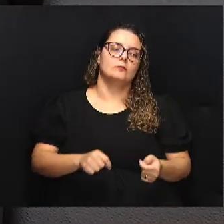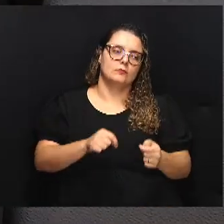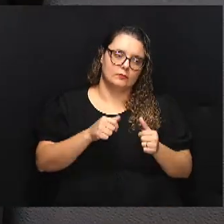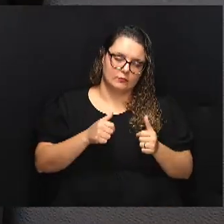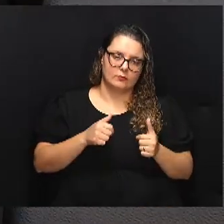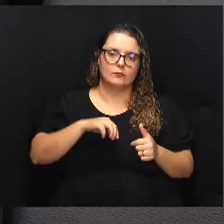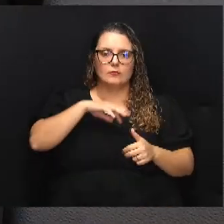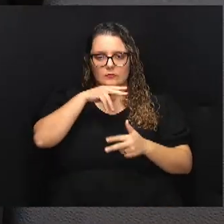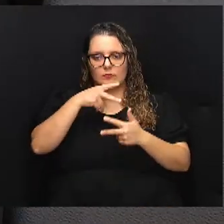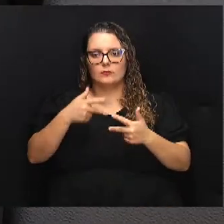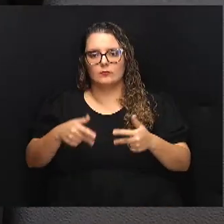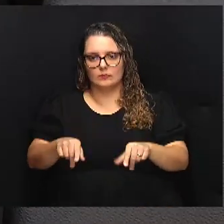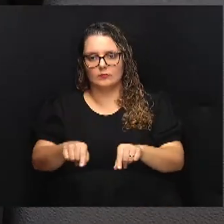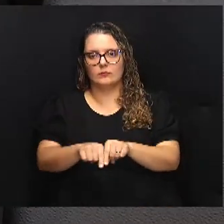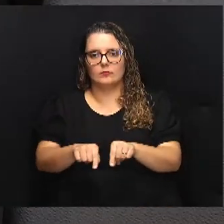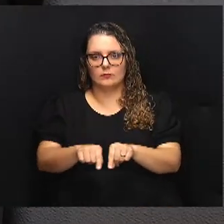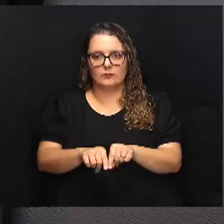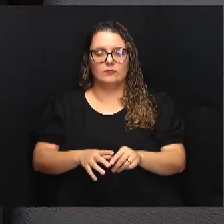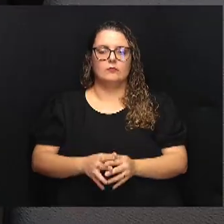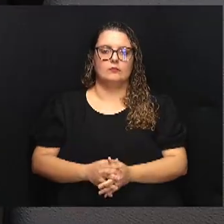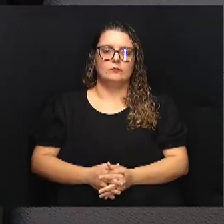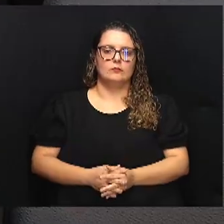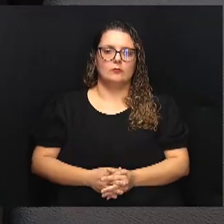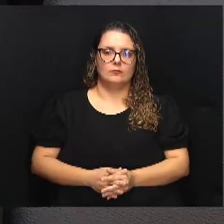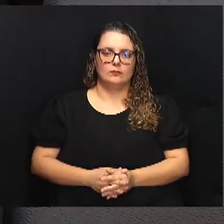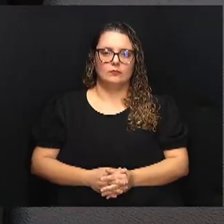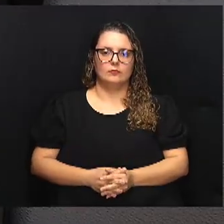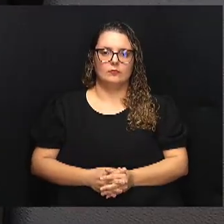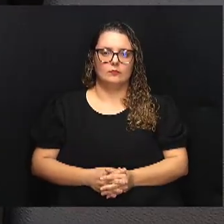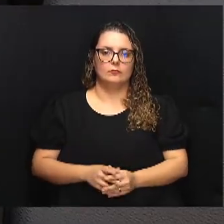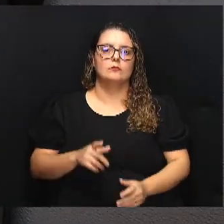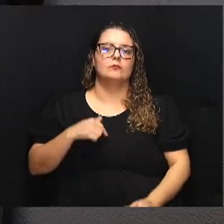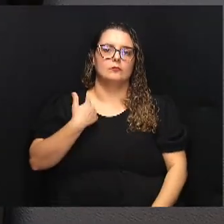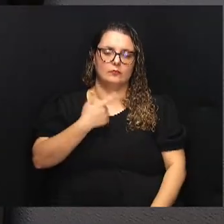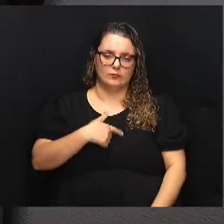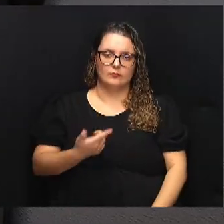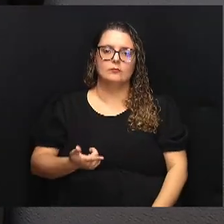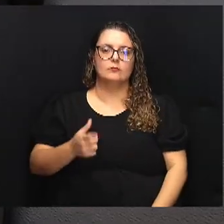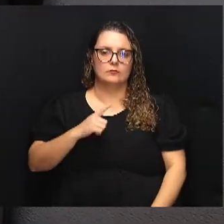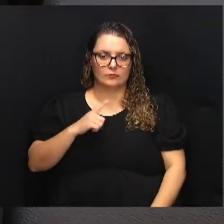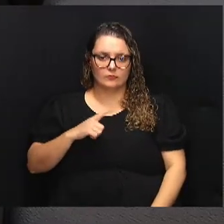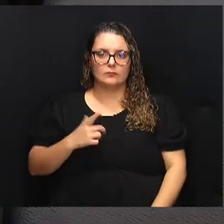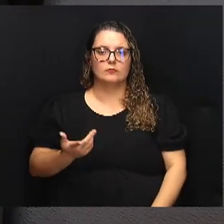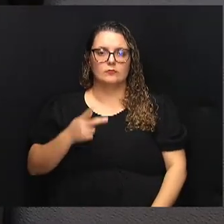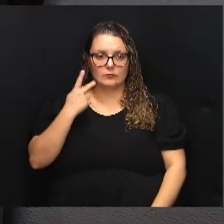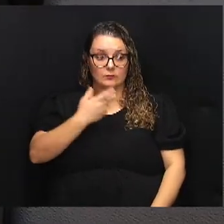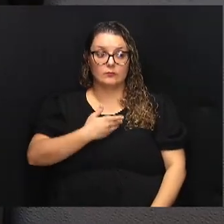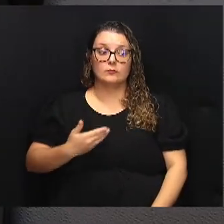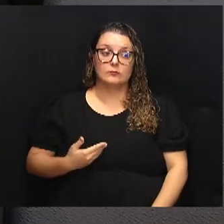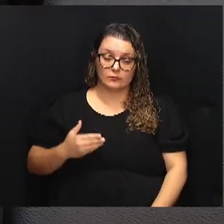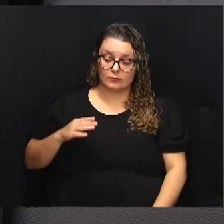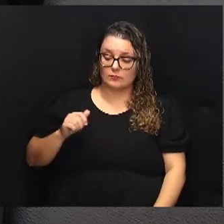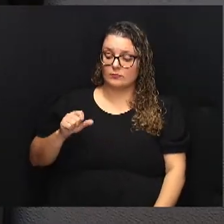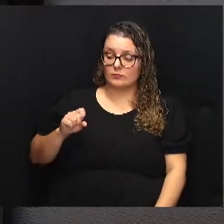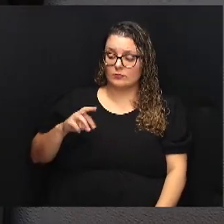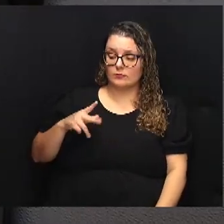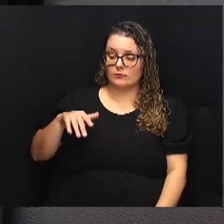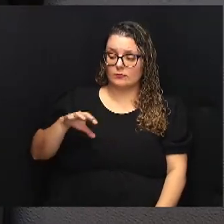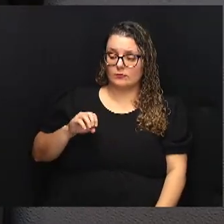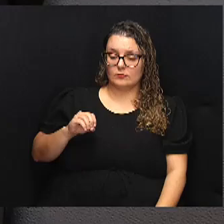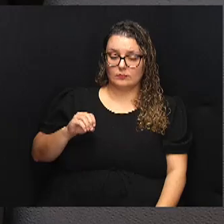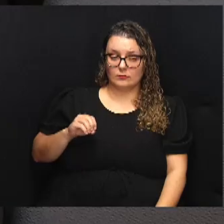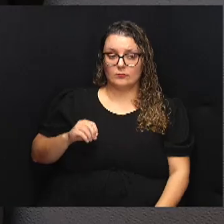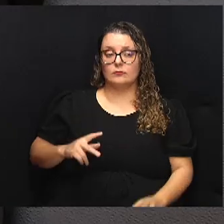traz para o animal também. Então a gente tem essa política pública de castração e a gente sempre